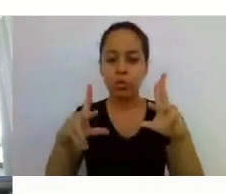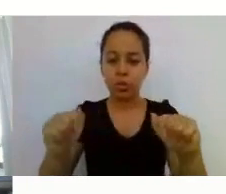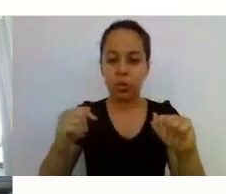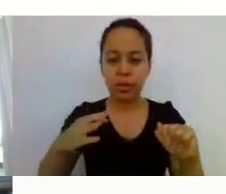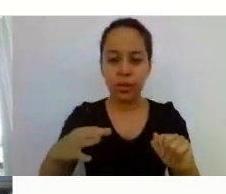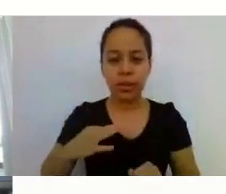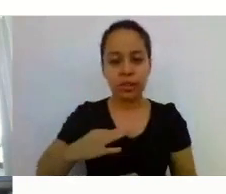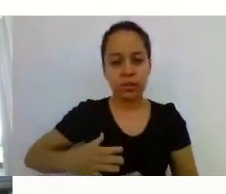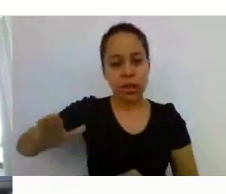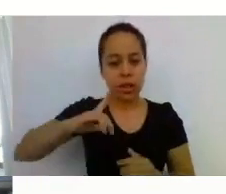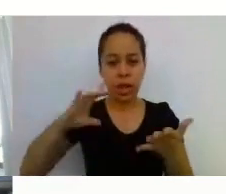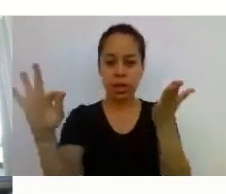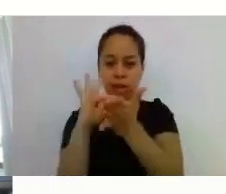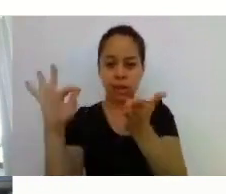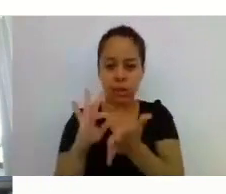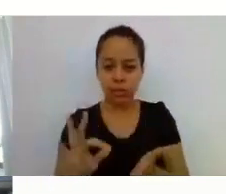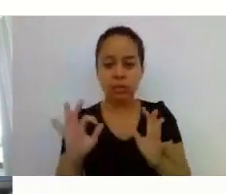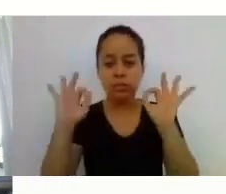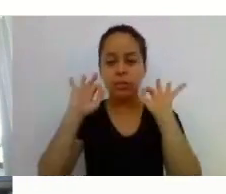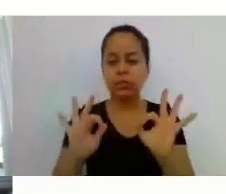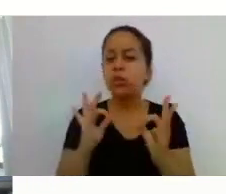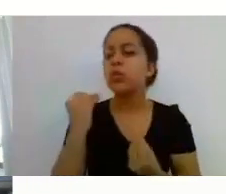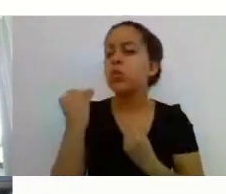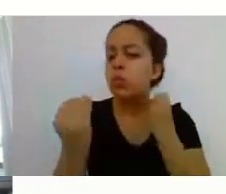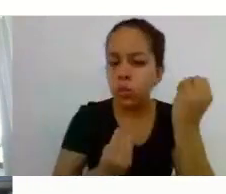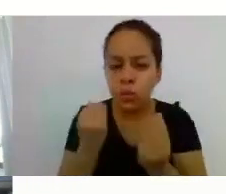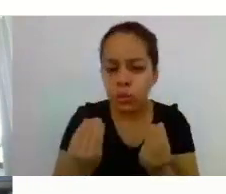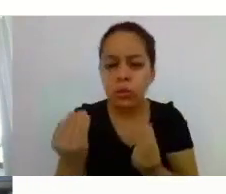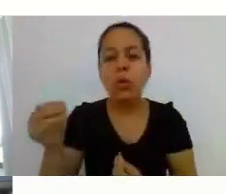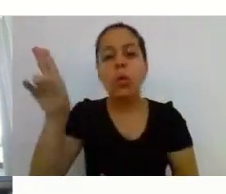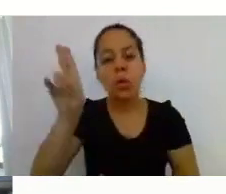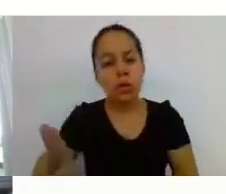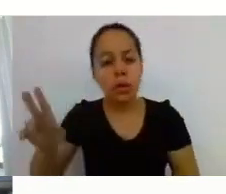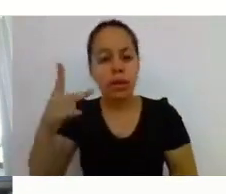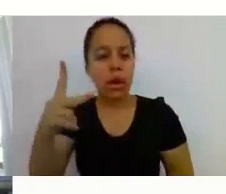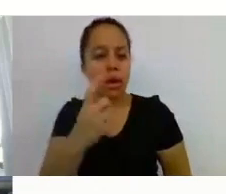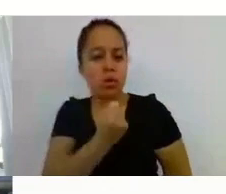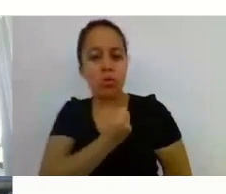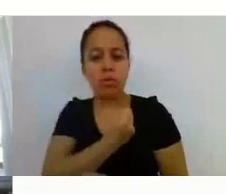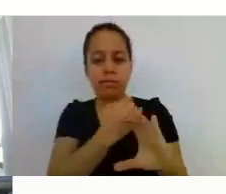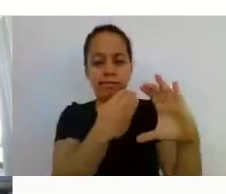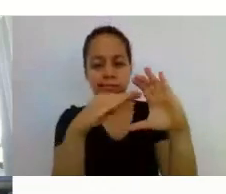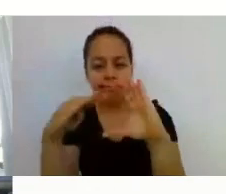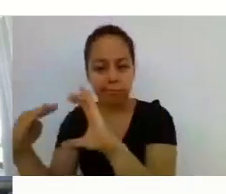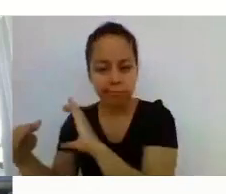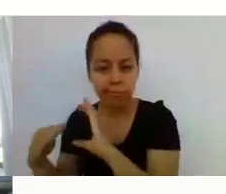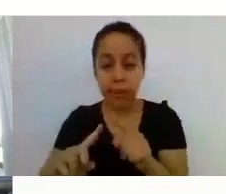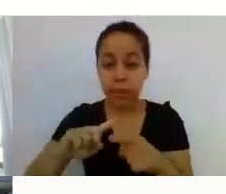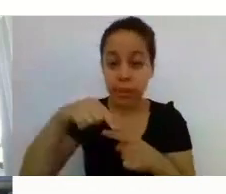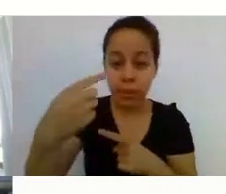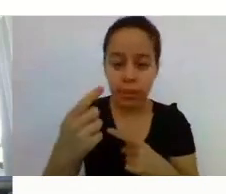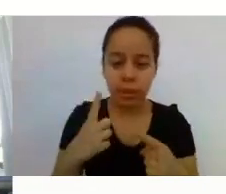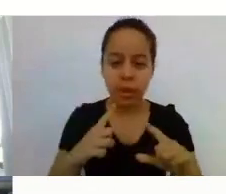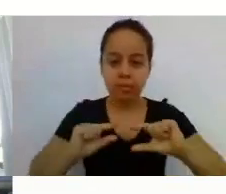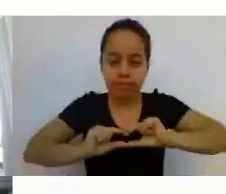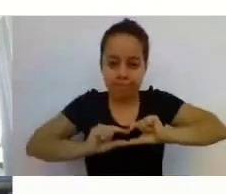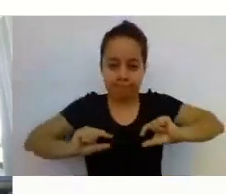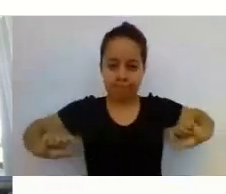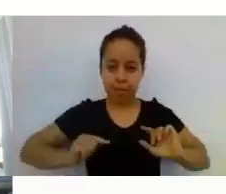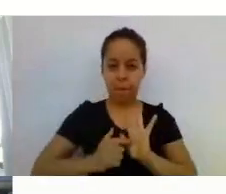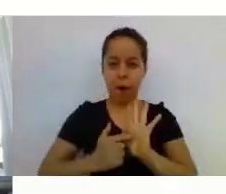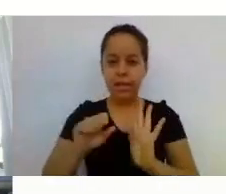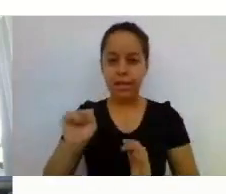homologadas, utilizando o número do sorteio que foi divulgado. E, em seguida, será apresentada a semente,